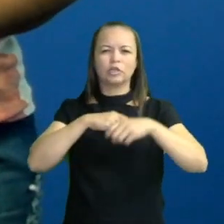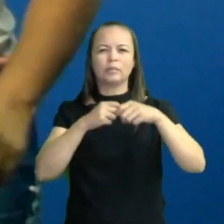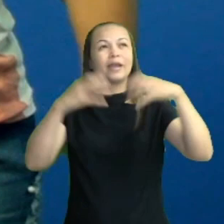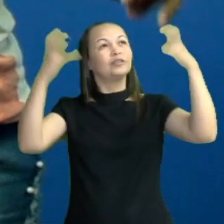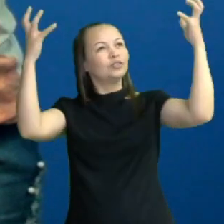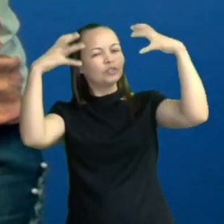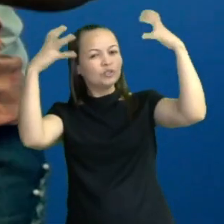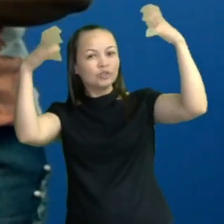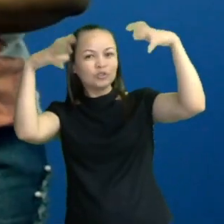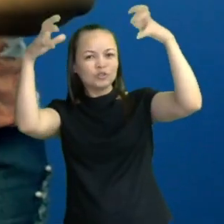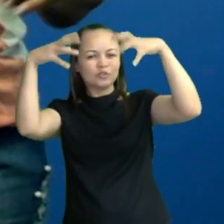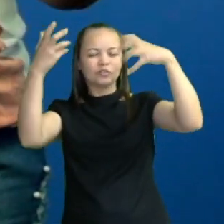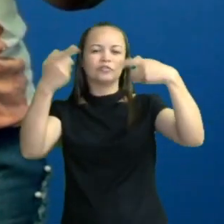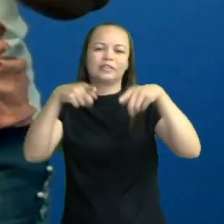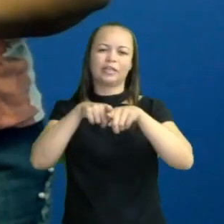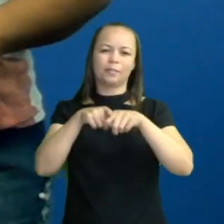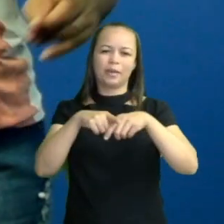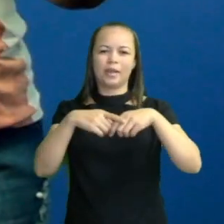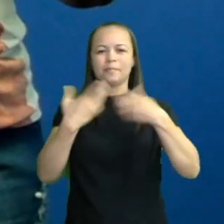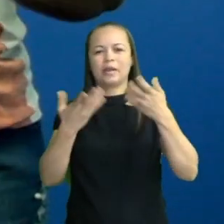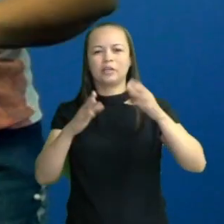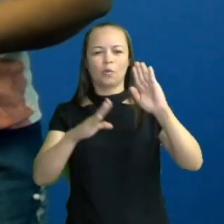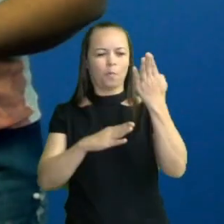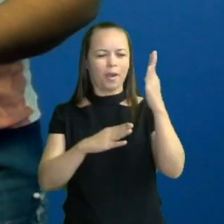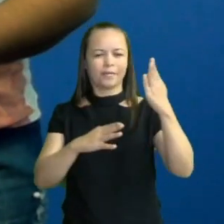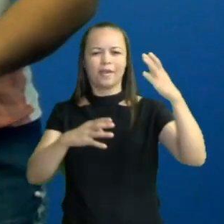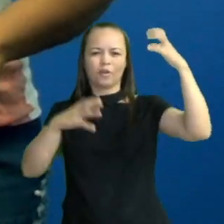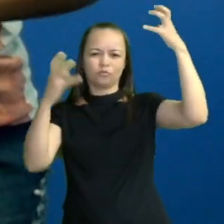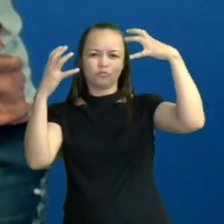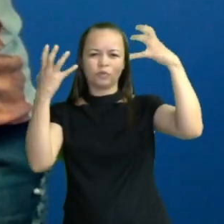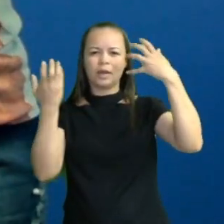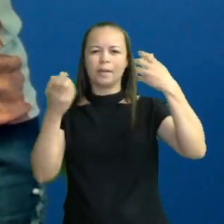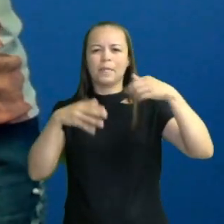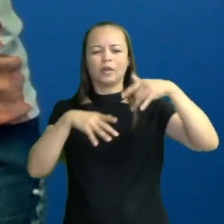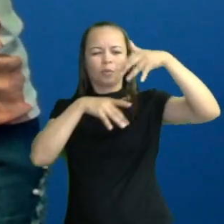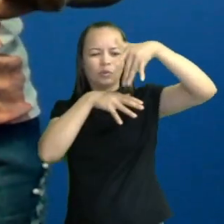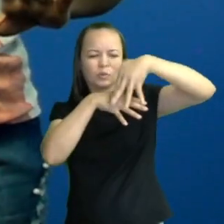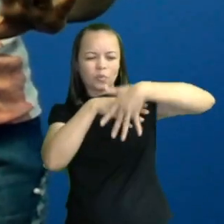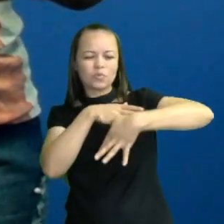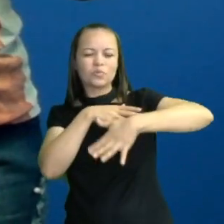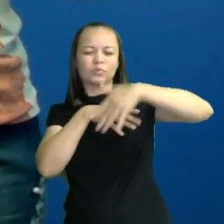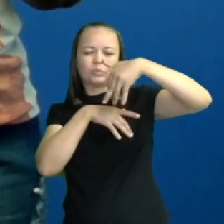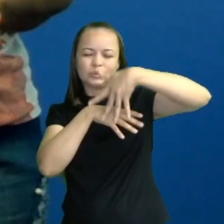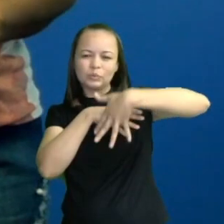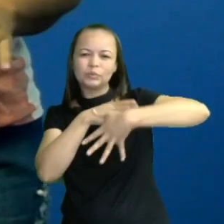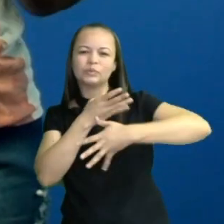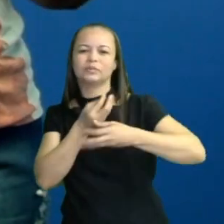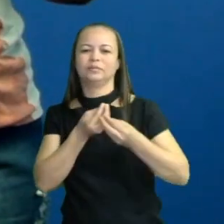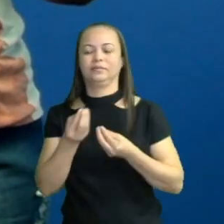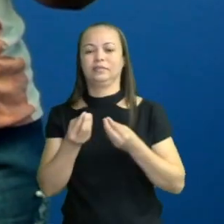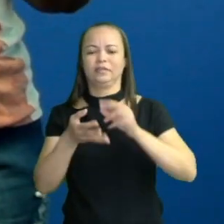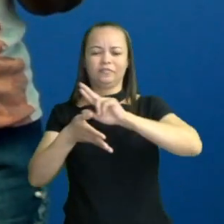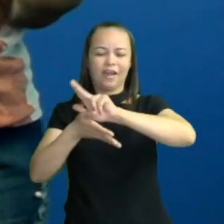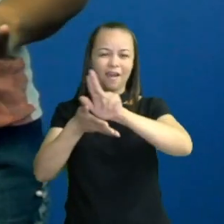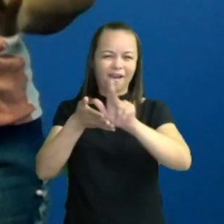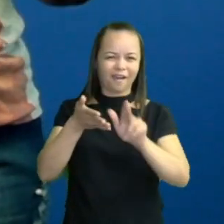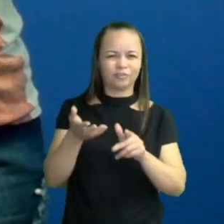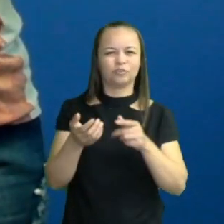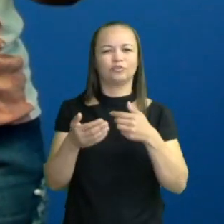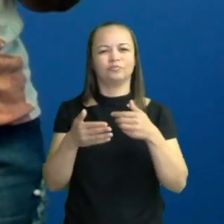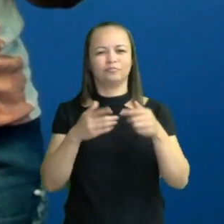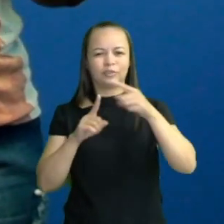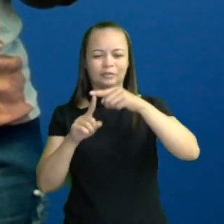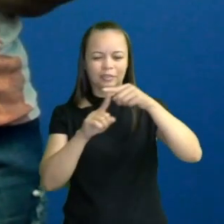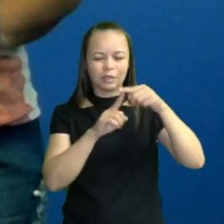chuva, banho no chuveiro, banho de bacia, banho de bica, banho de tudo que é coisa. E o banho é uma das